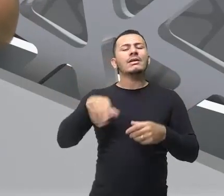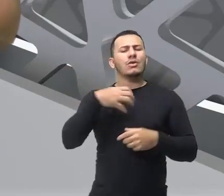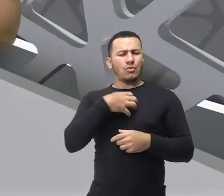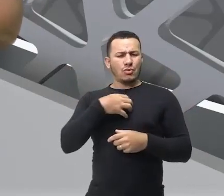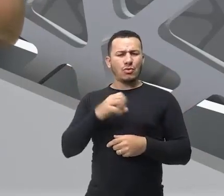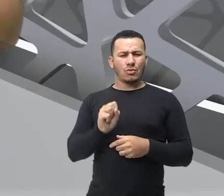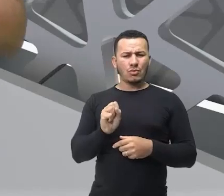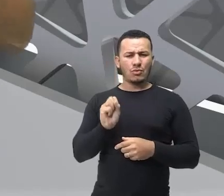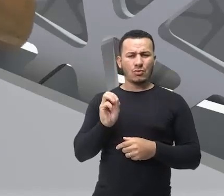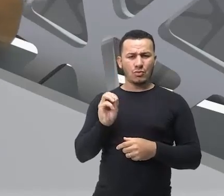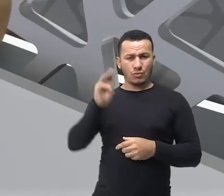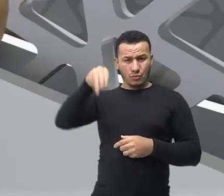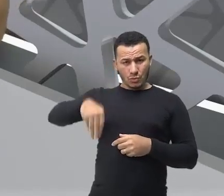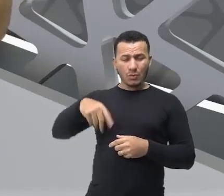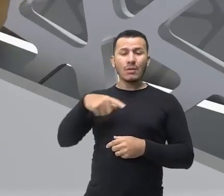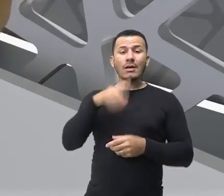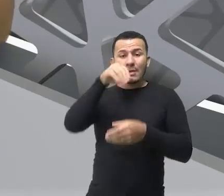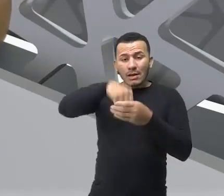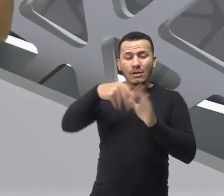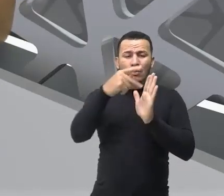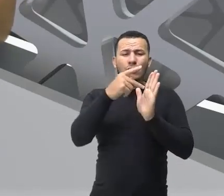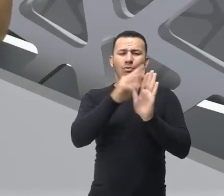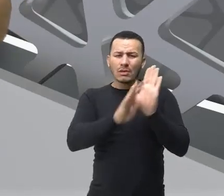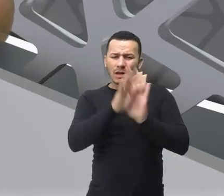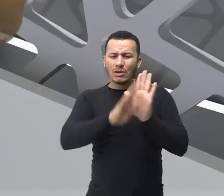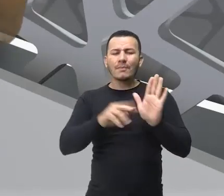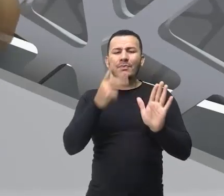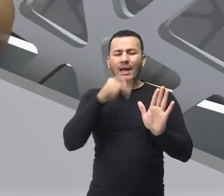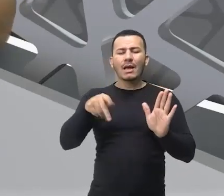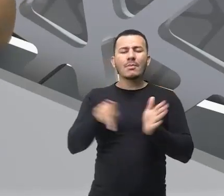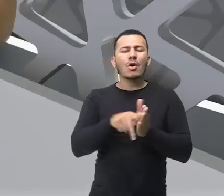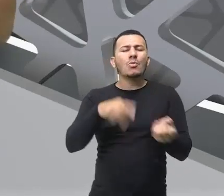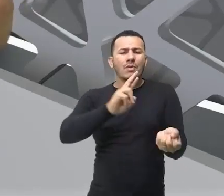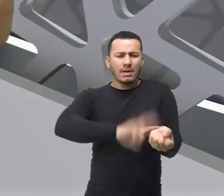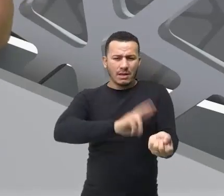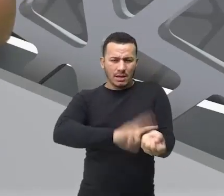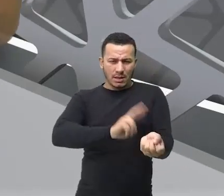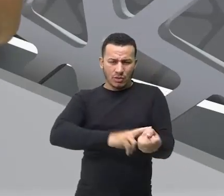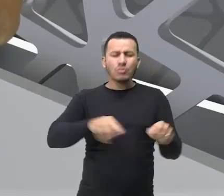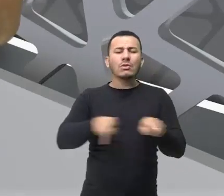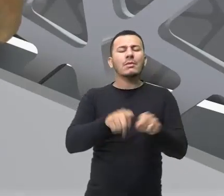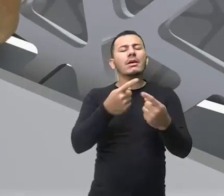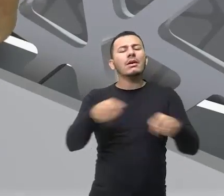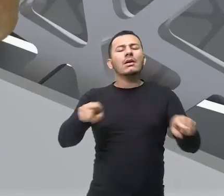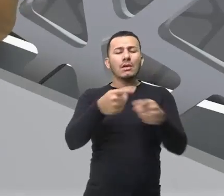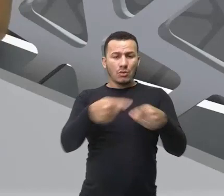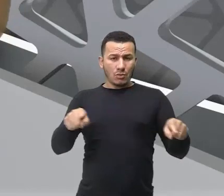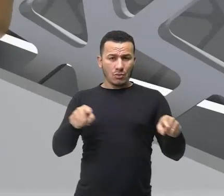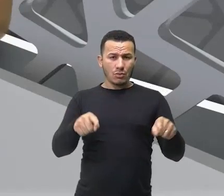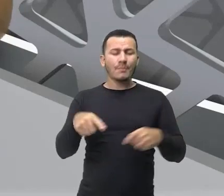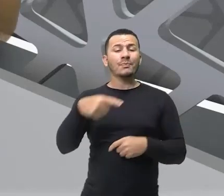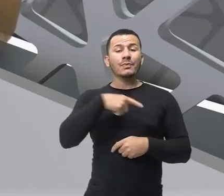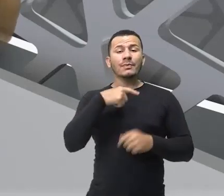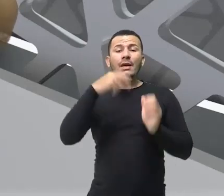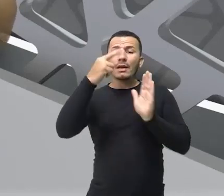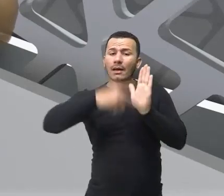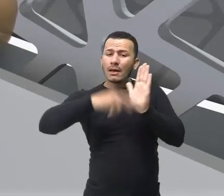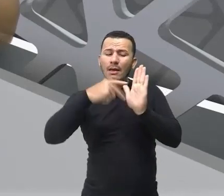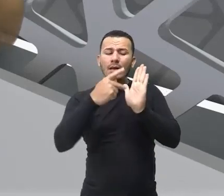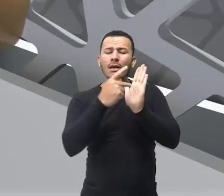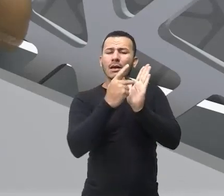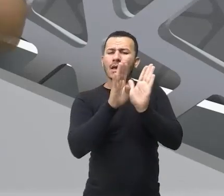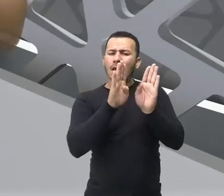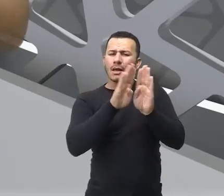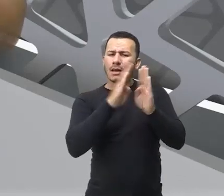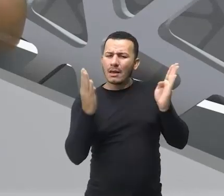texto traz para a gente ritmo, certo? E também musicalidade. Quando a gente observa este poema, A Porta, a